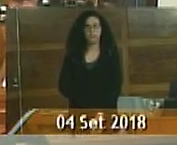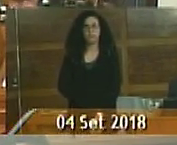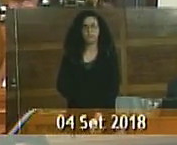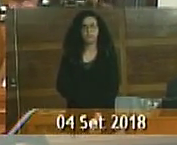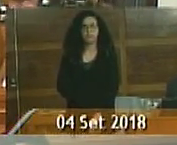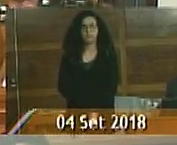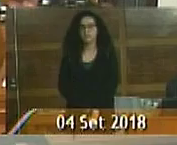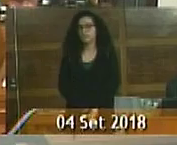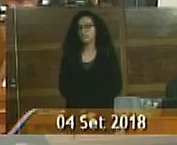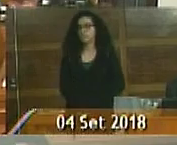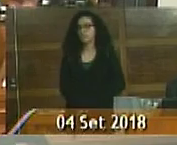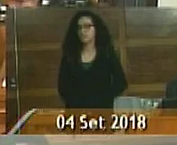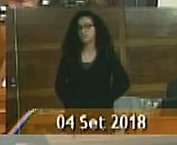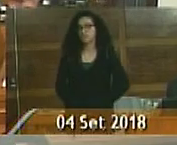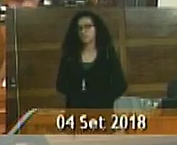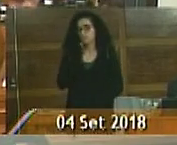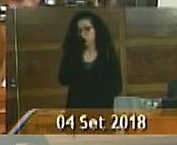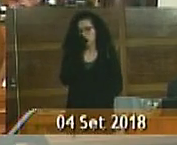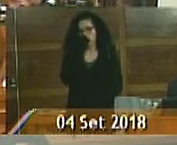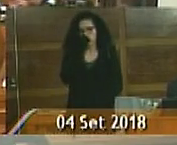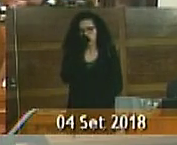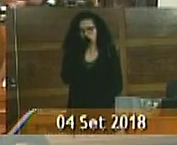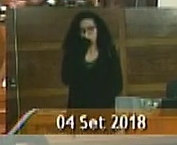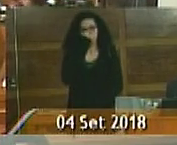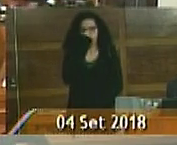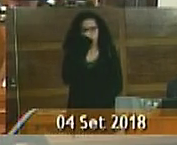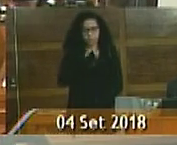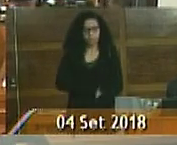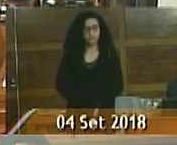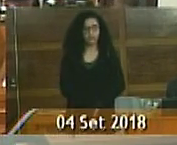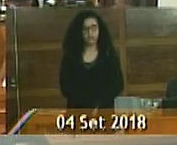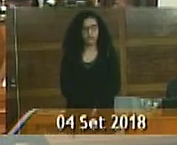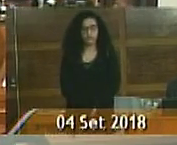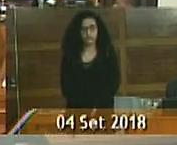Pode abrir a votação, por favor. Não,